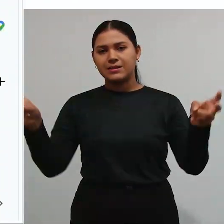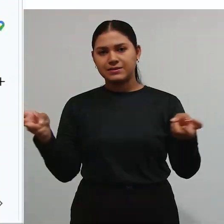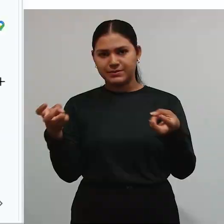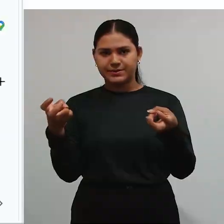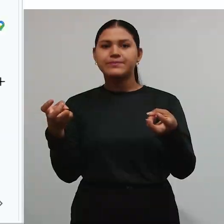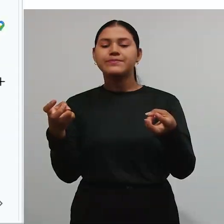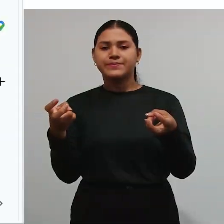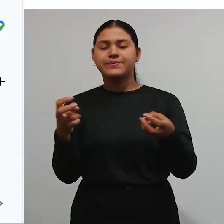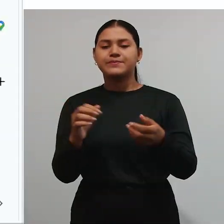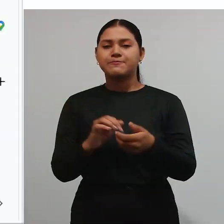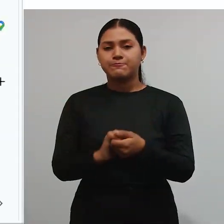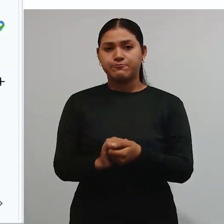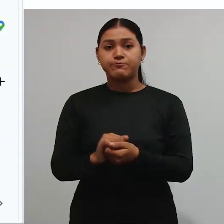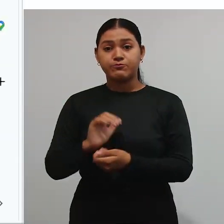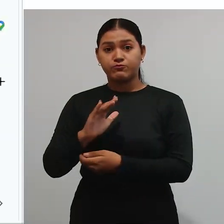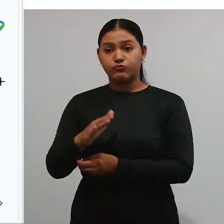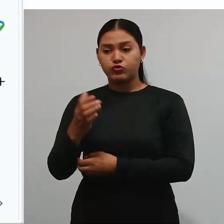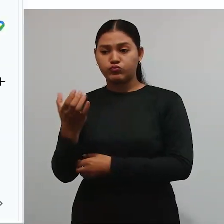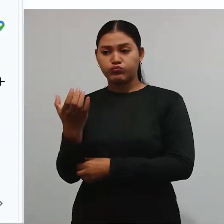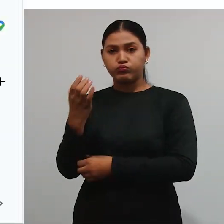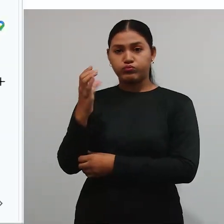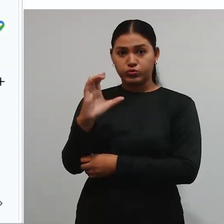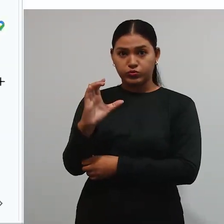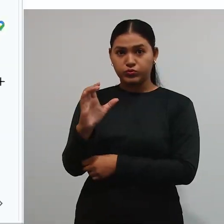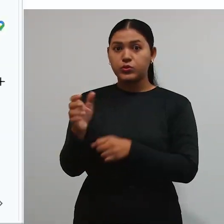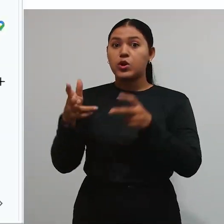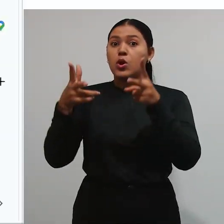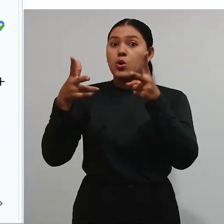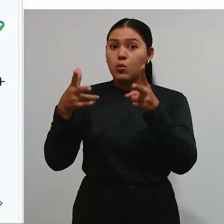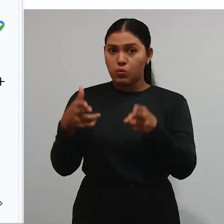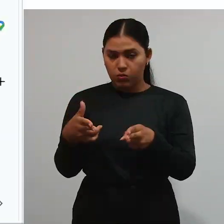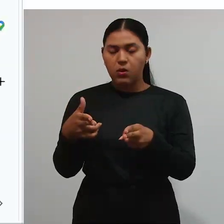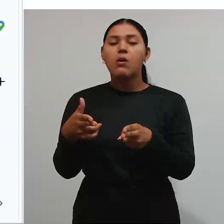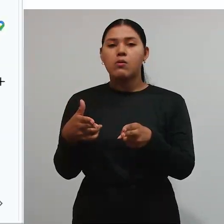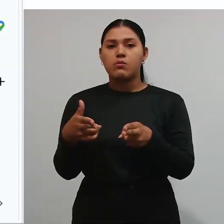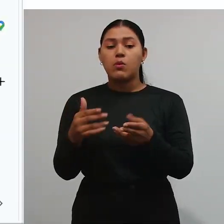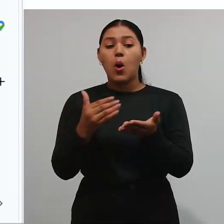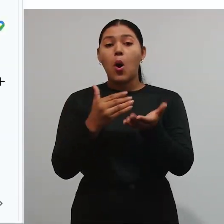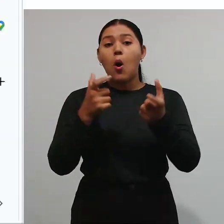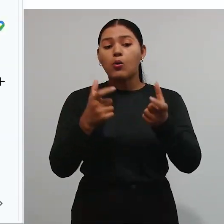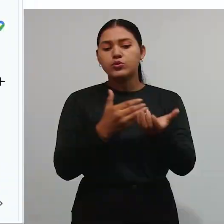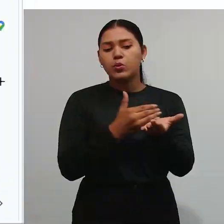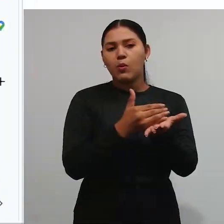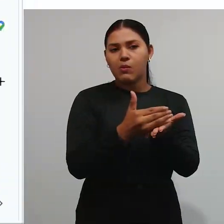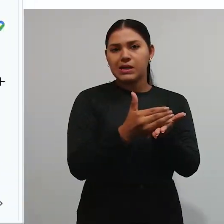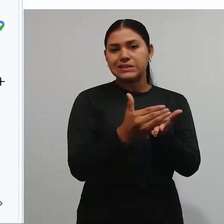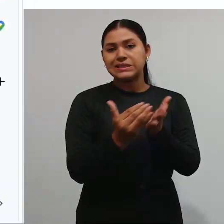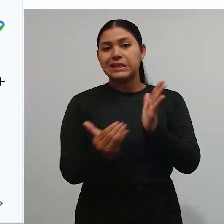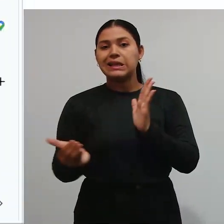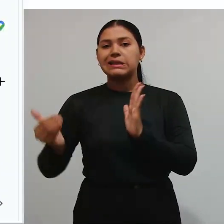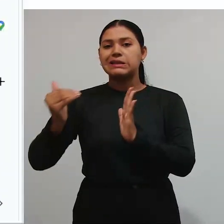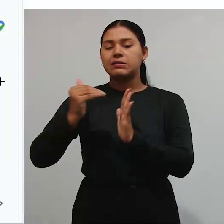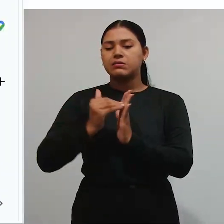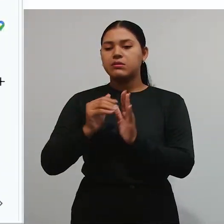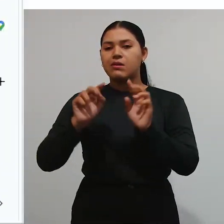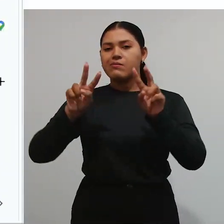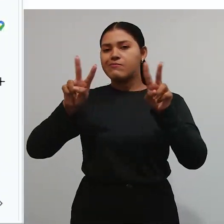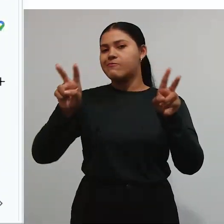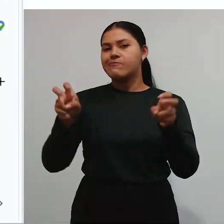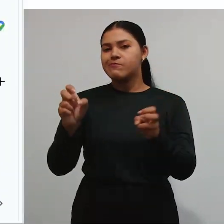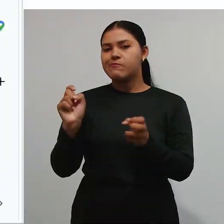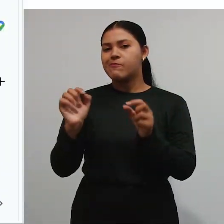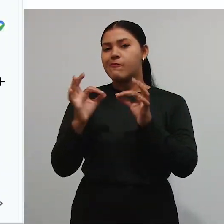eu coloco exatamente onde começa e onde termina o trecho que eu copiei,